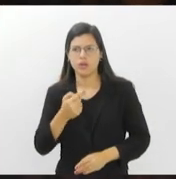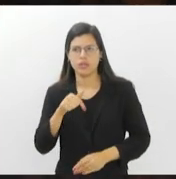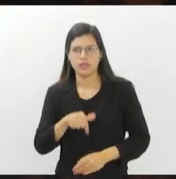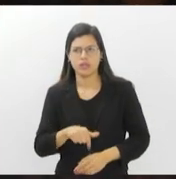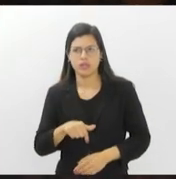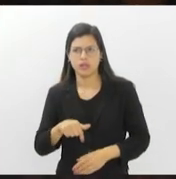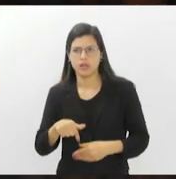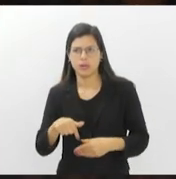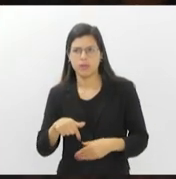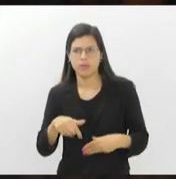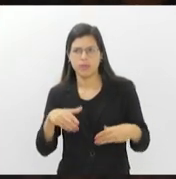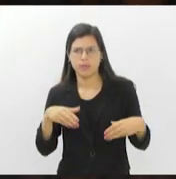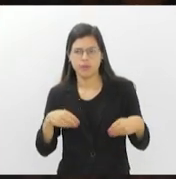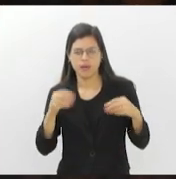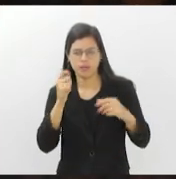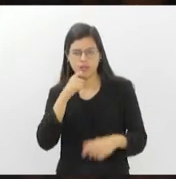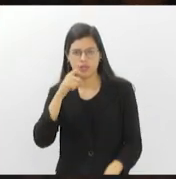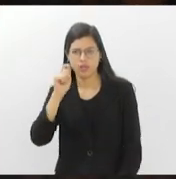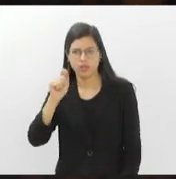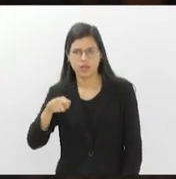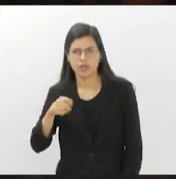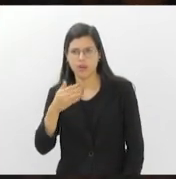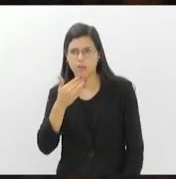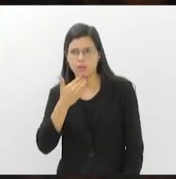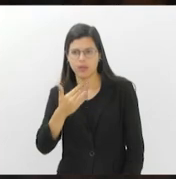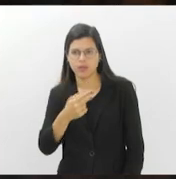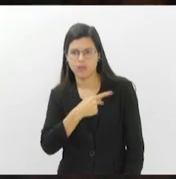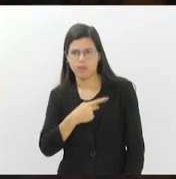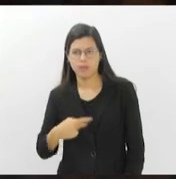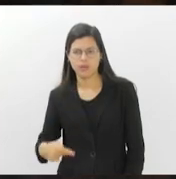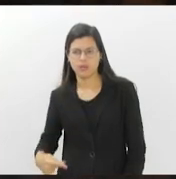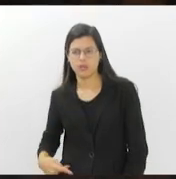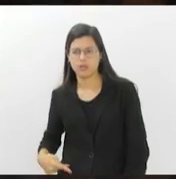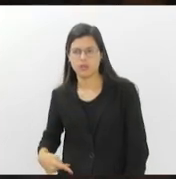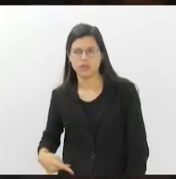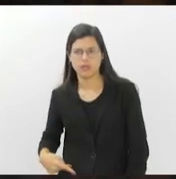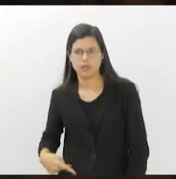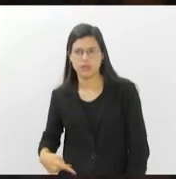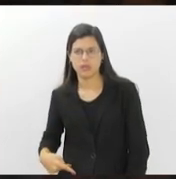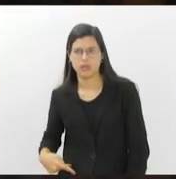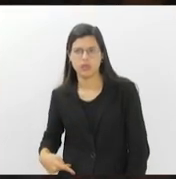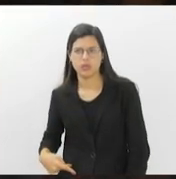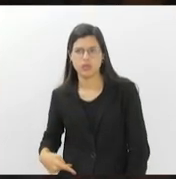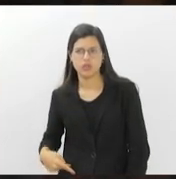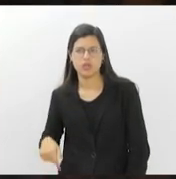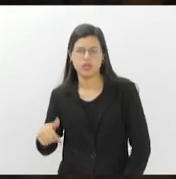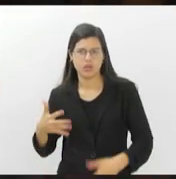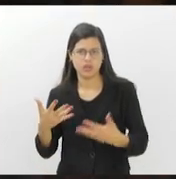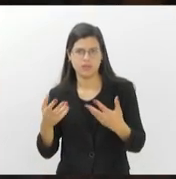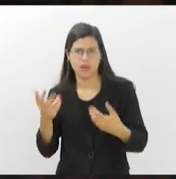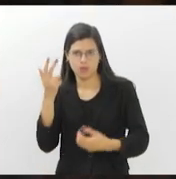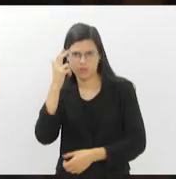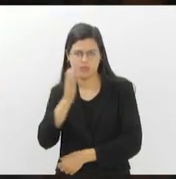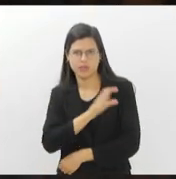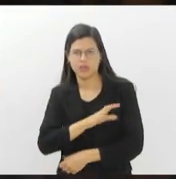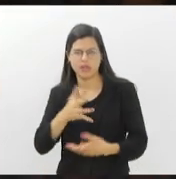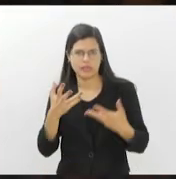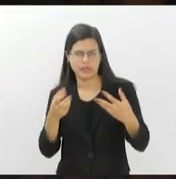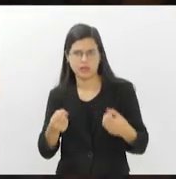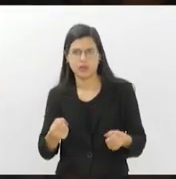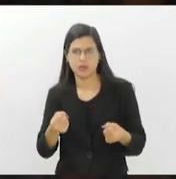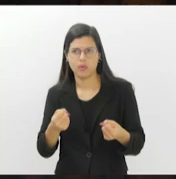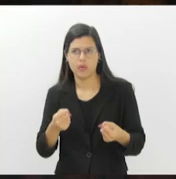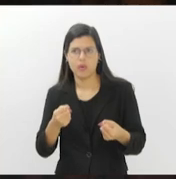Palácio Tiradentes, pedimos ao presidente e à nossa cultura acatou. E aí, se vossas excelências e